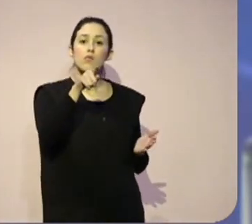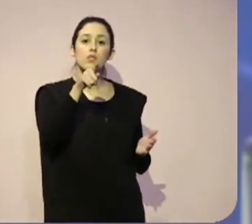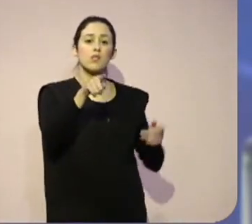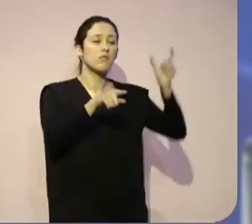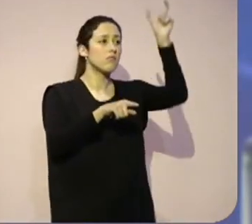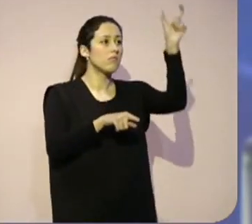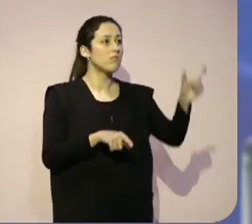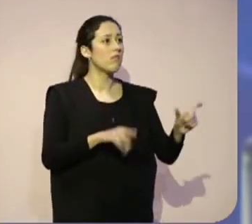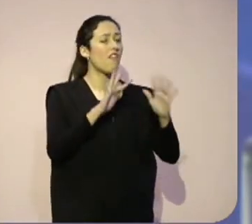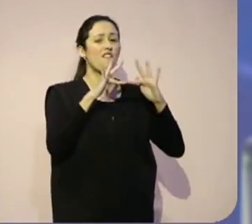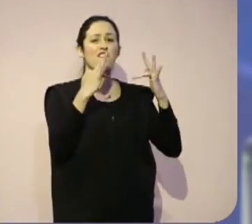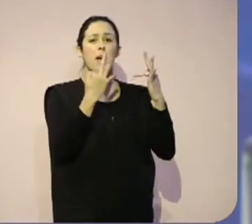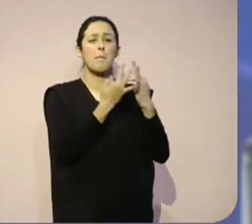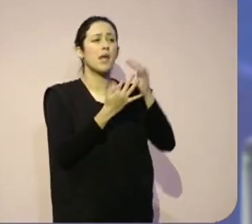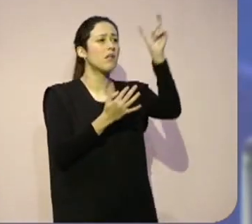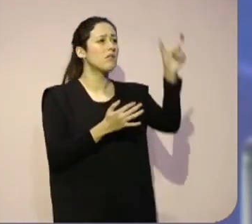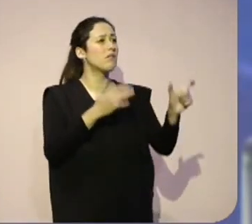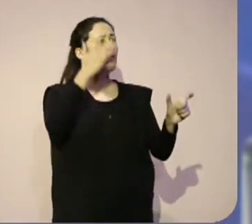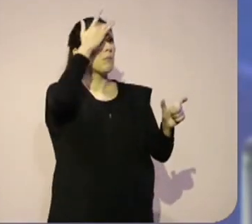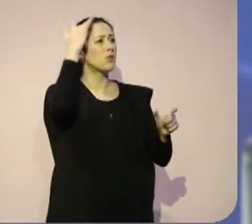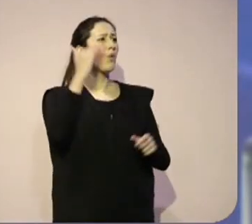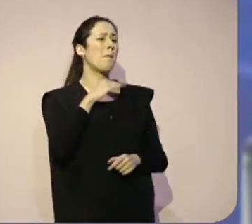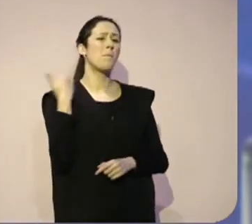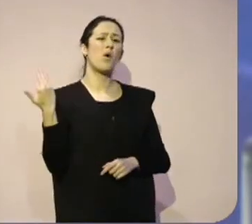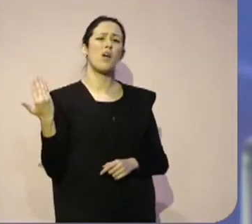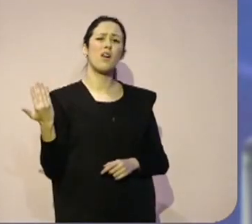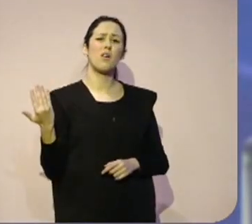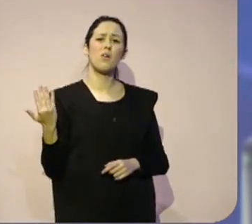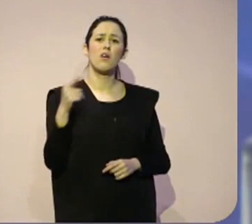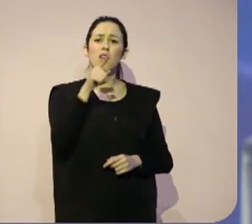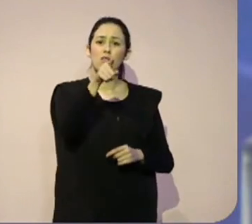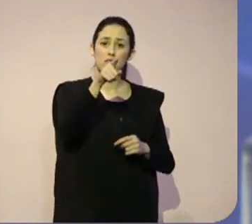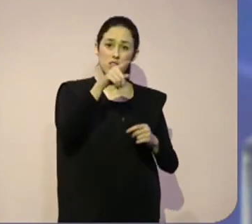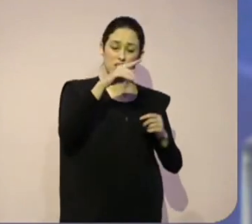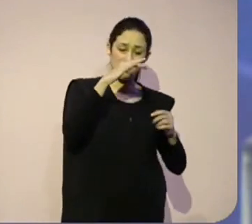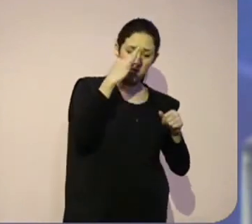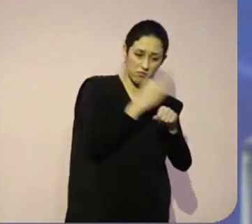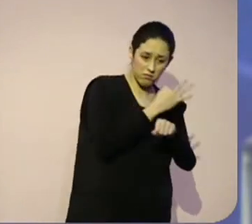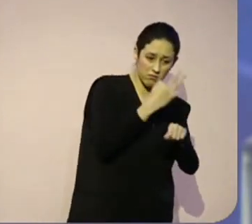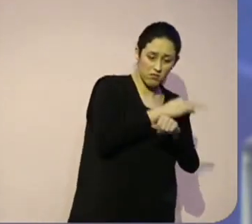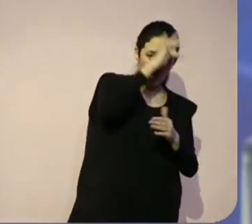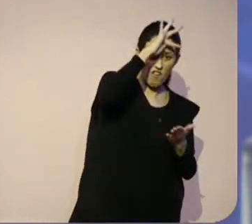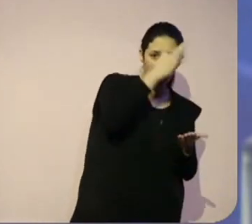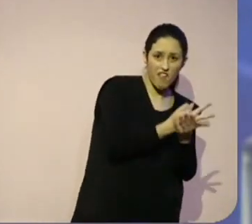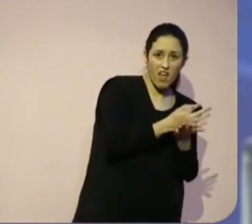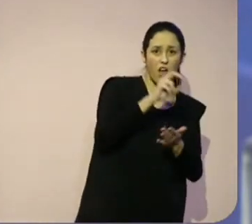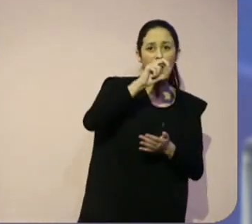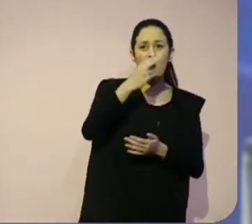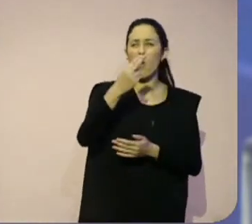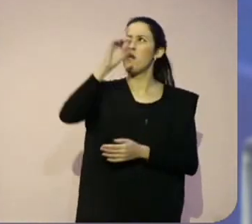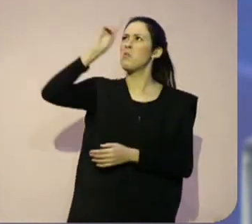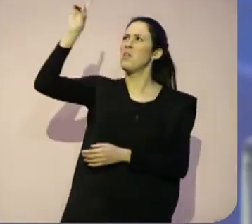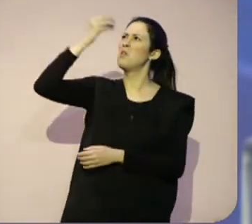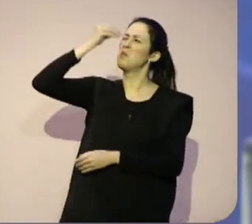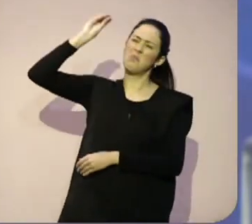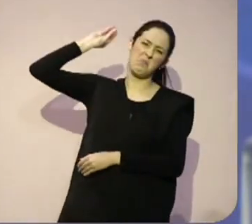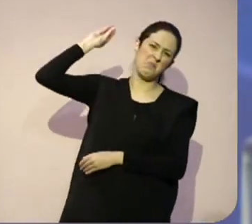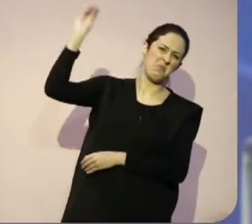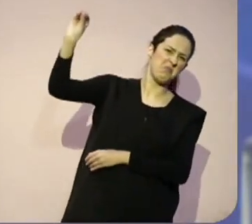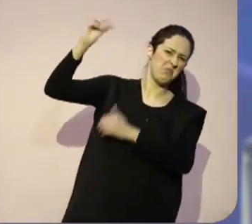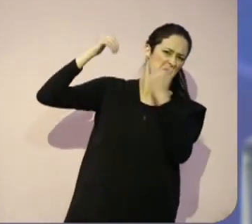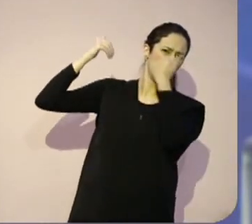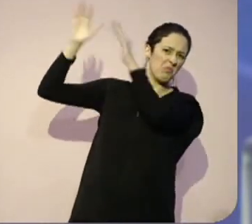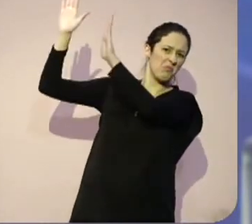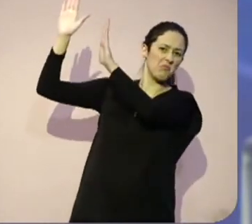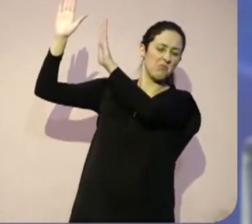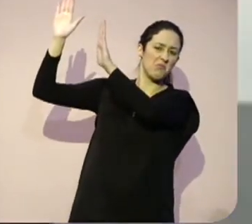alguém da sua família? Você tem resistido na fé ou tem abandonado a Deus? E até pedir